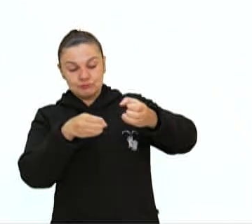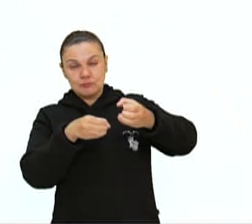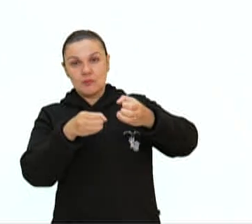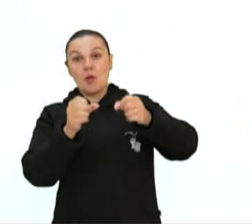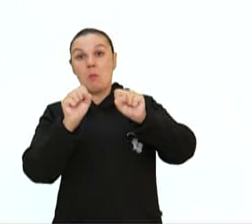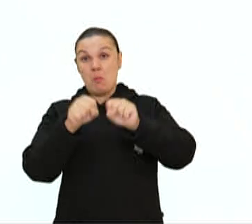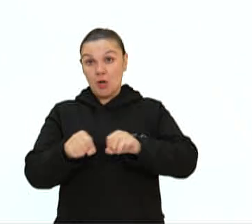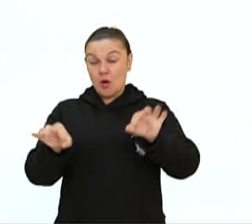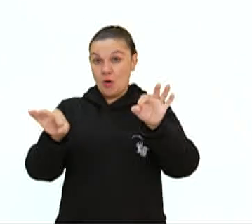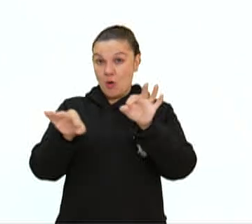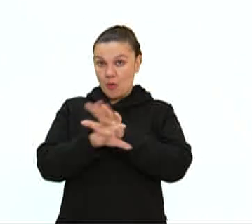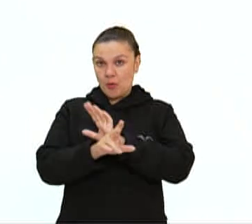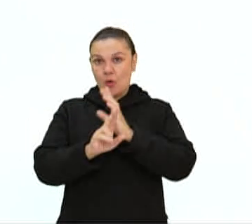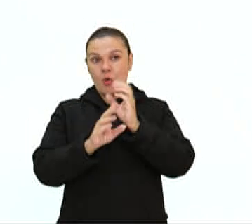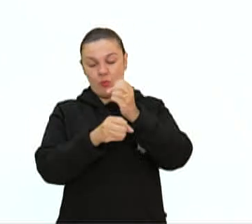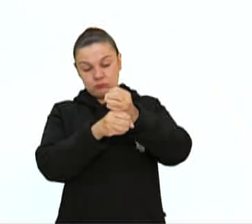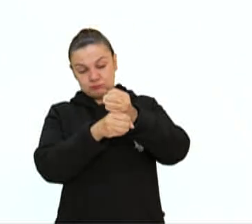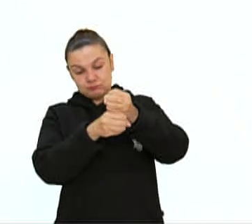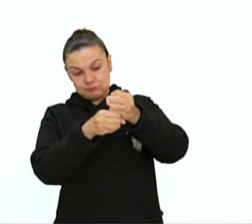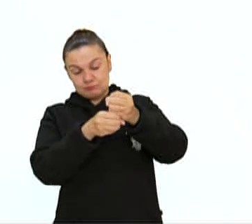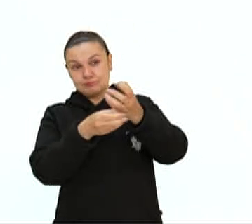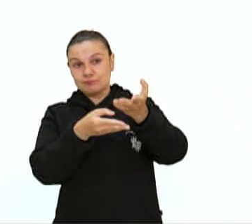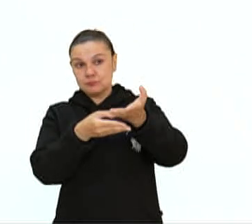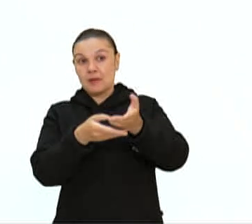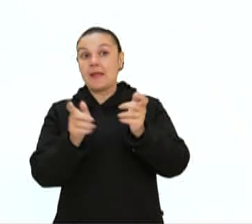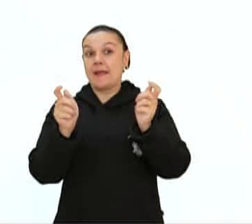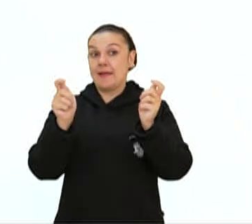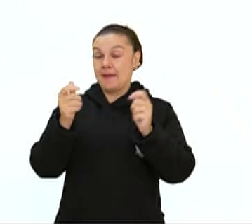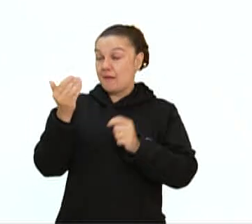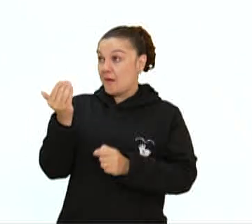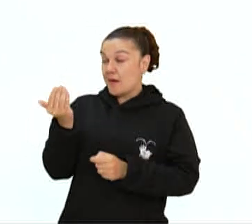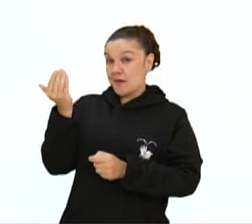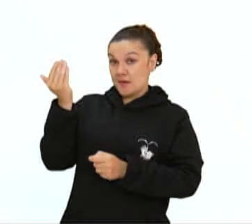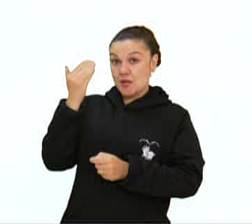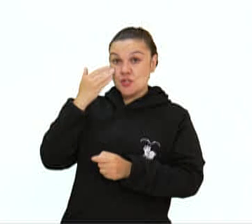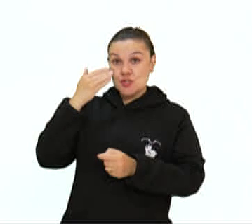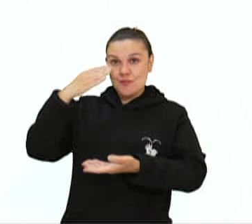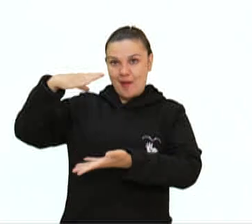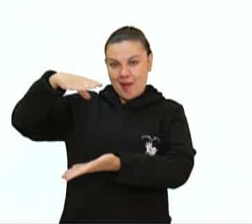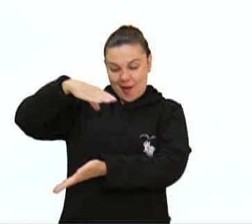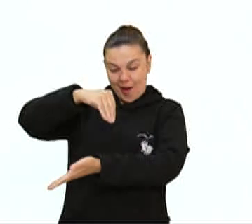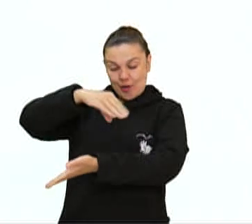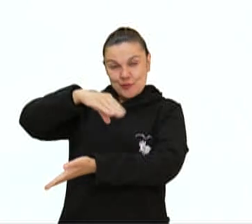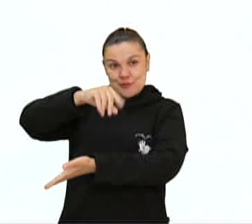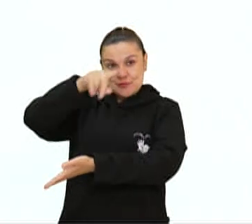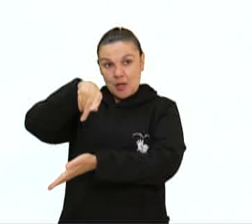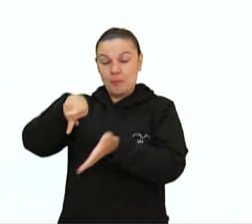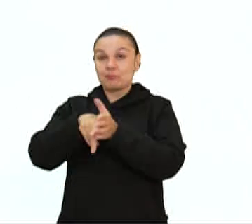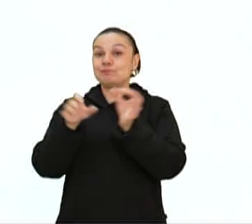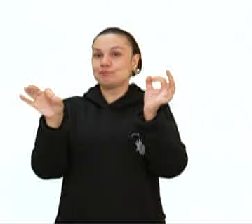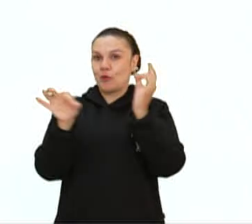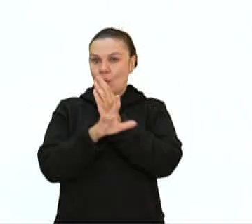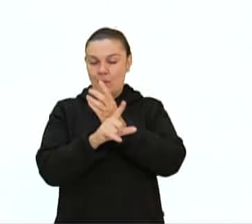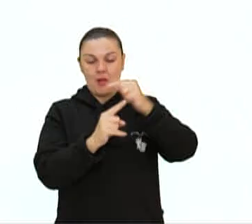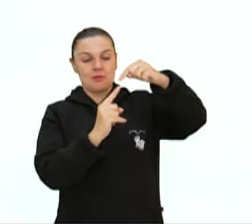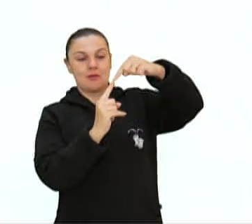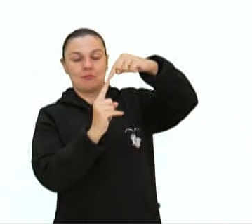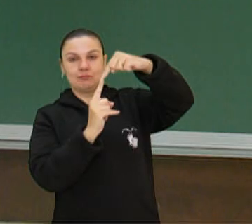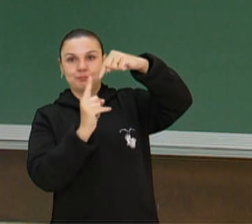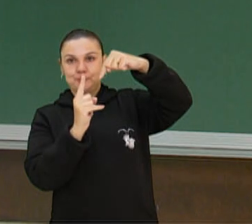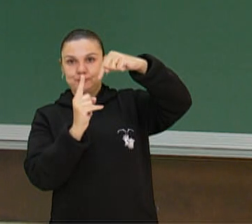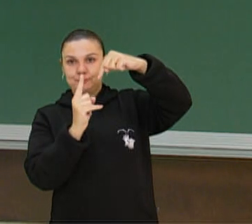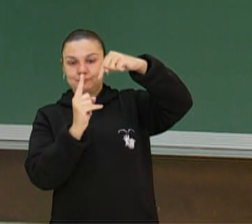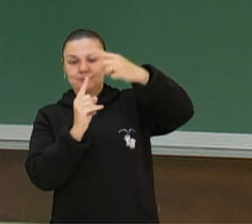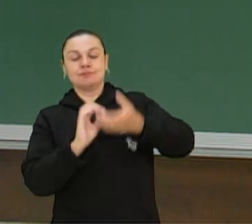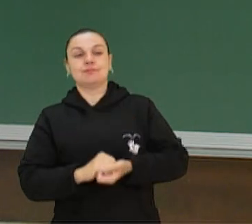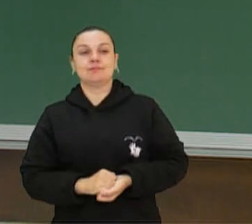ser completas ou incompletas. Tá? Então, aqui na imagem, a gente consegue observar que a fratura ela foi completa,